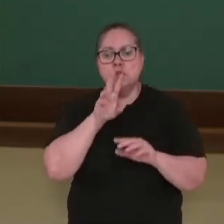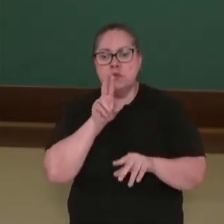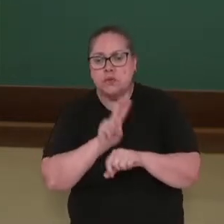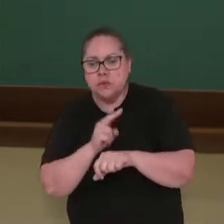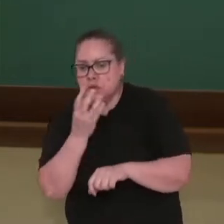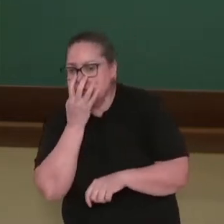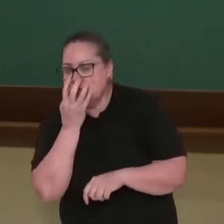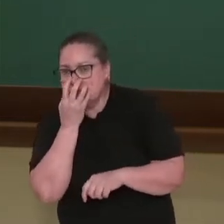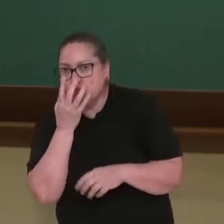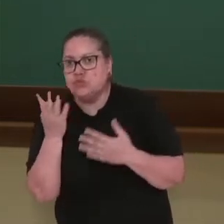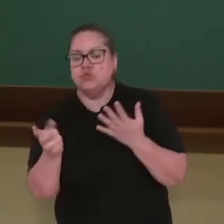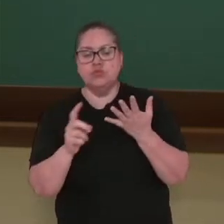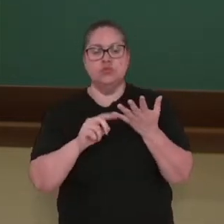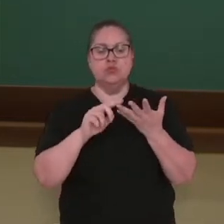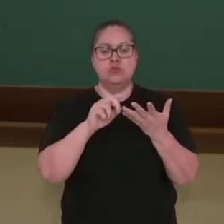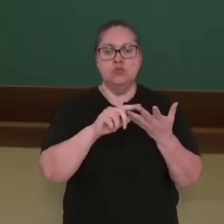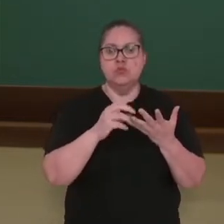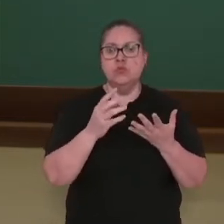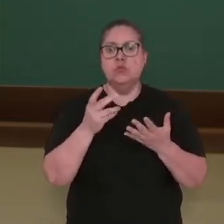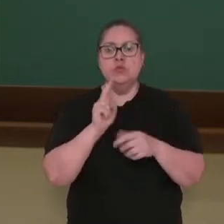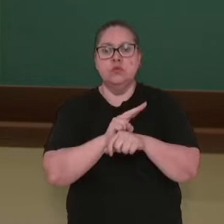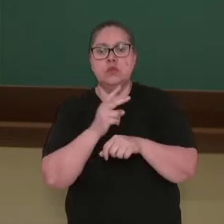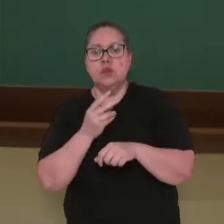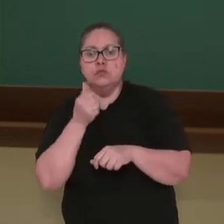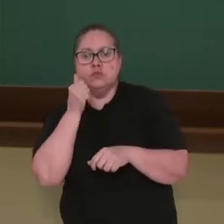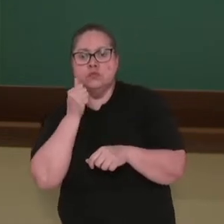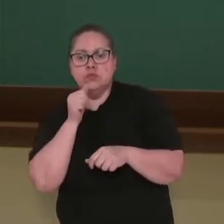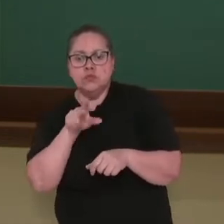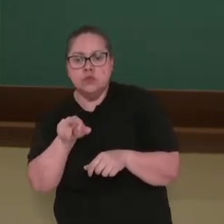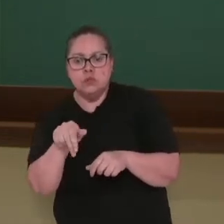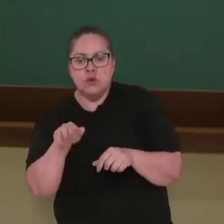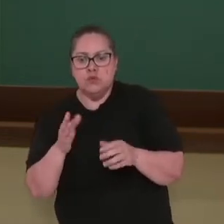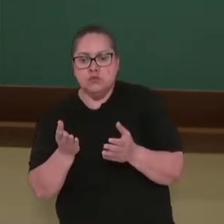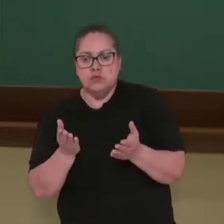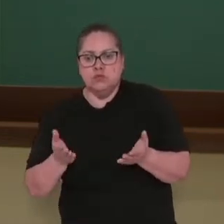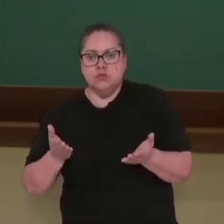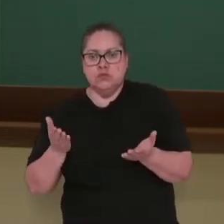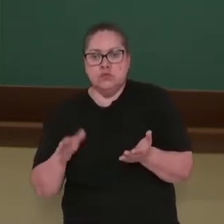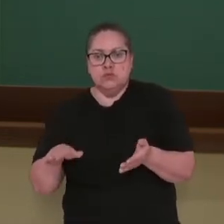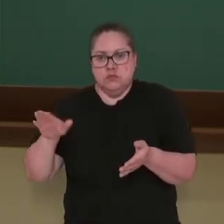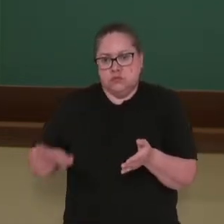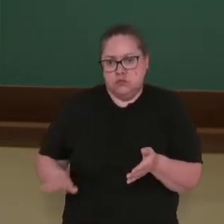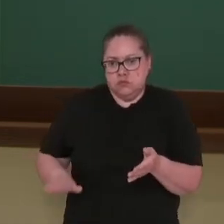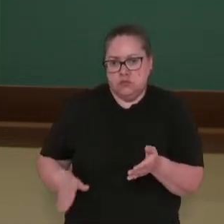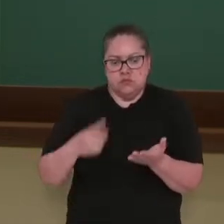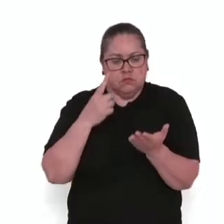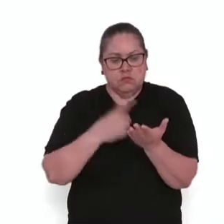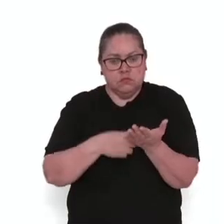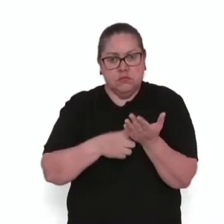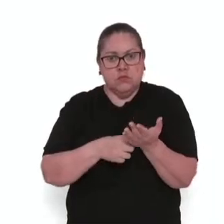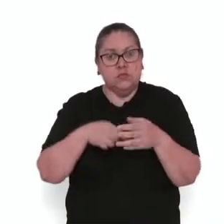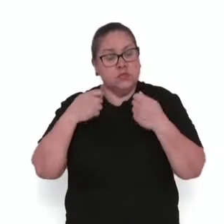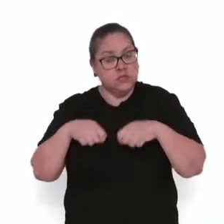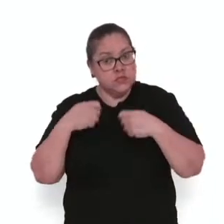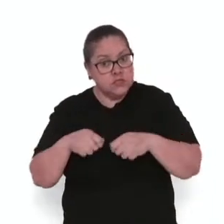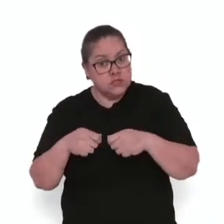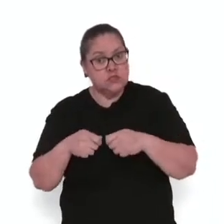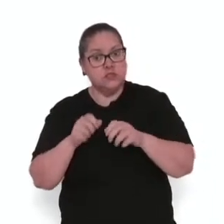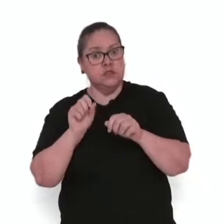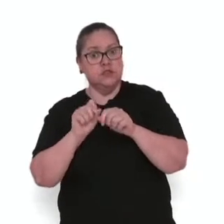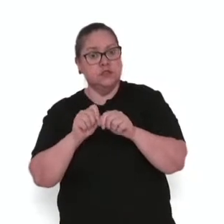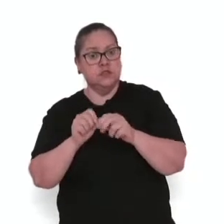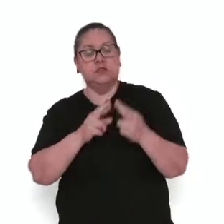cachorro, cuidar dos irmãos mais novos. Compromissos assumidos precisam ser cumpridos, pois a